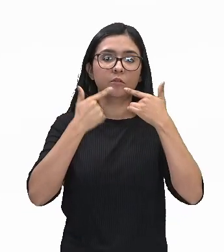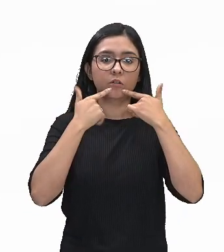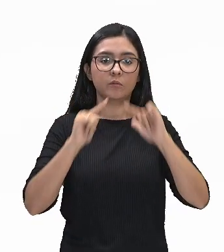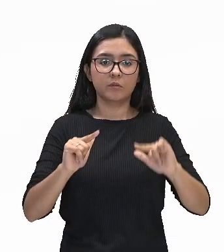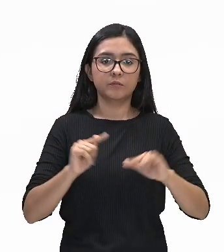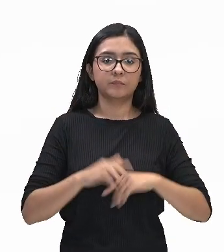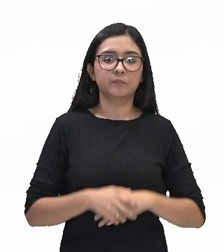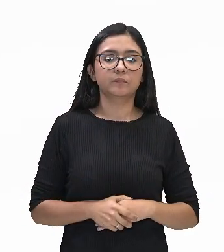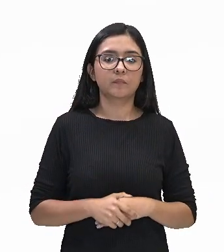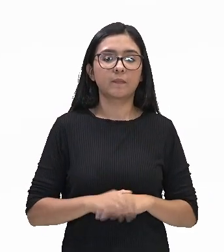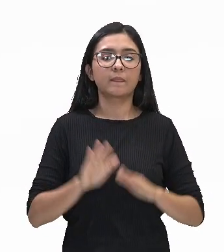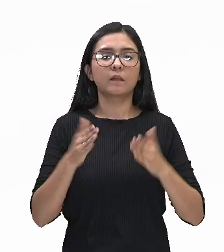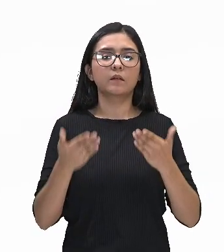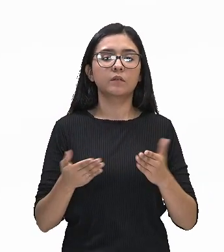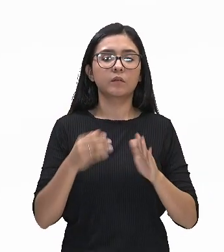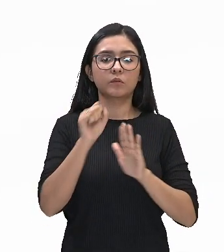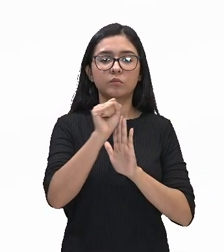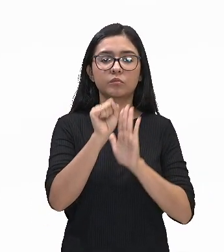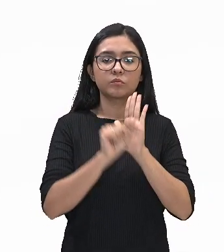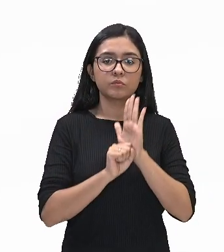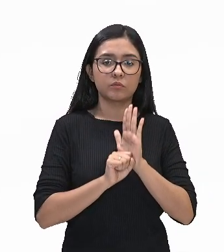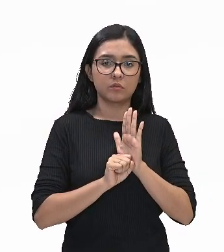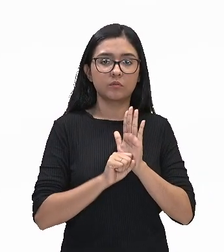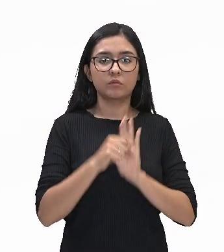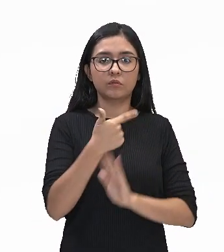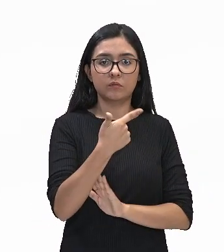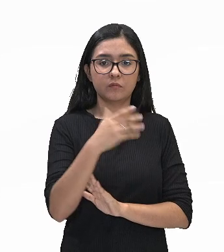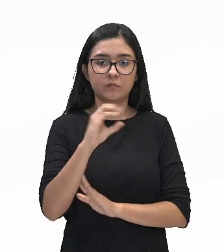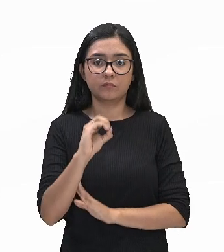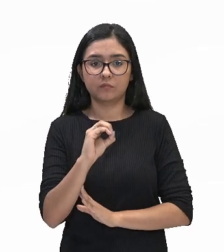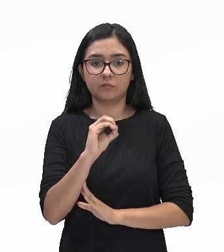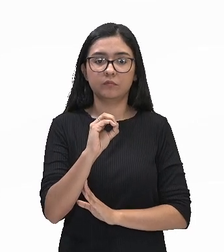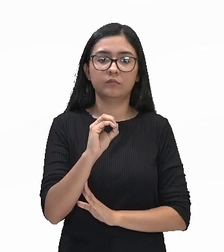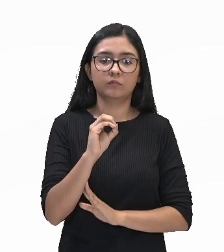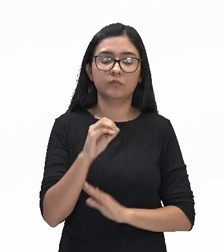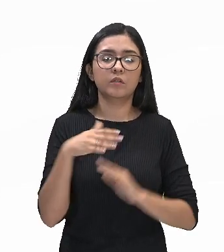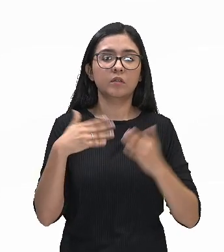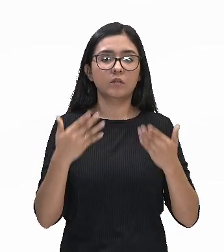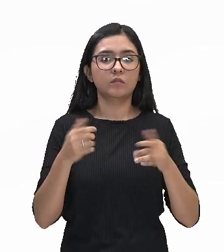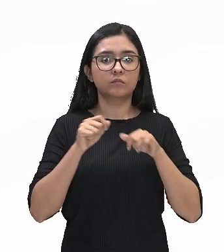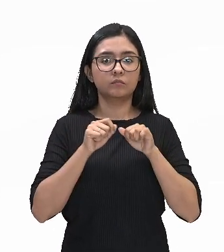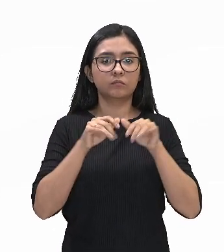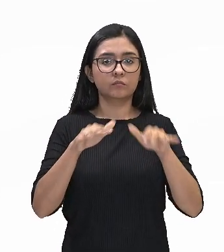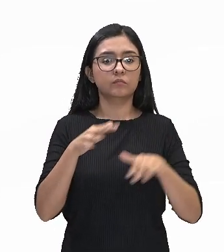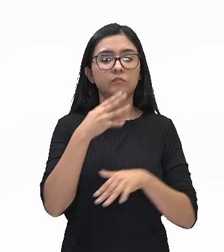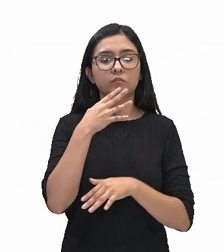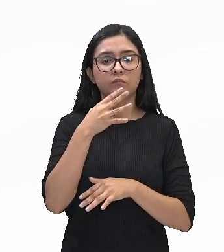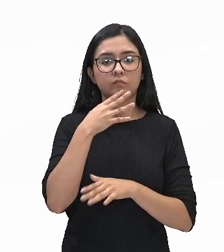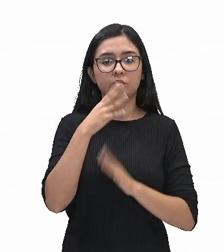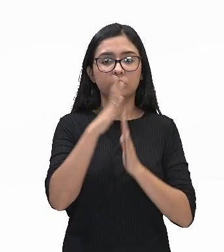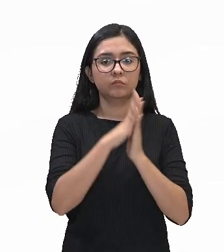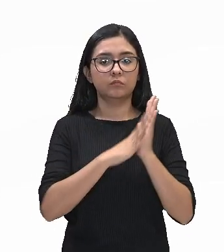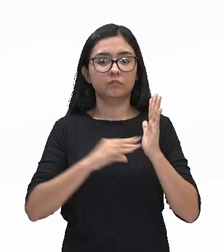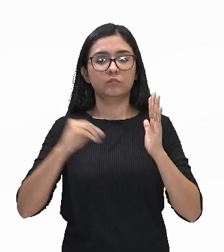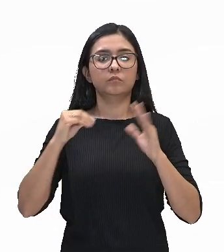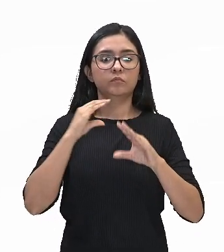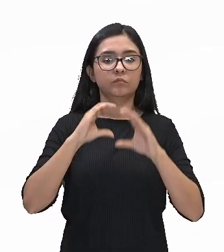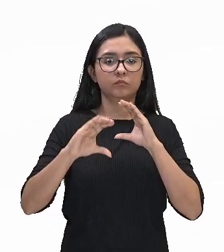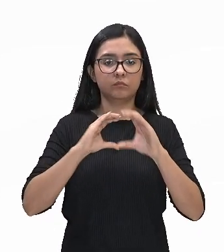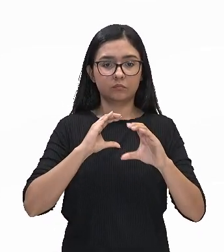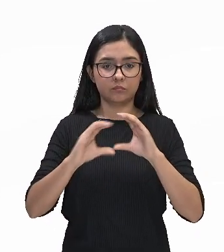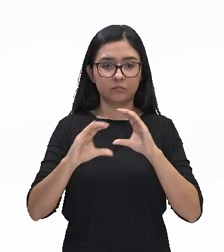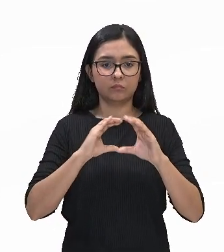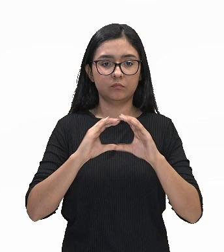por volta da segunda metade do século XX, tornou-se conhecido o chamado modelo de